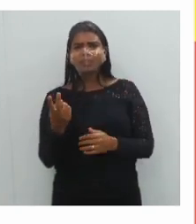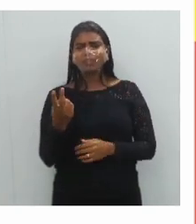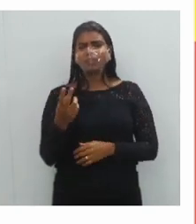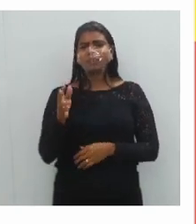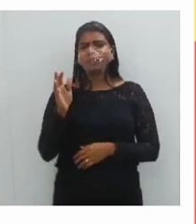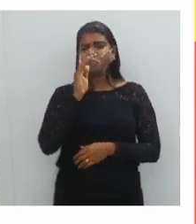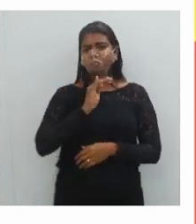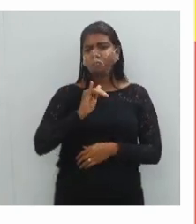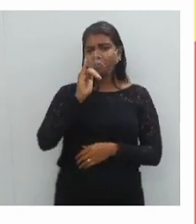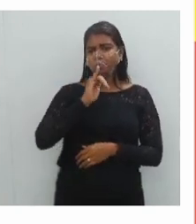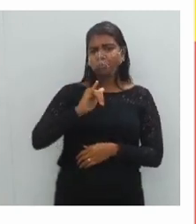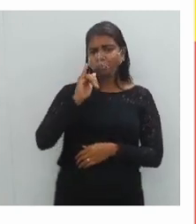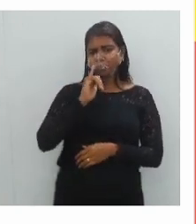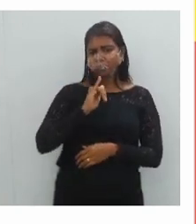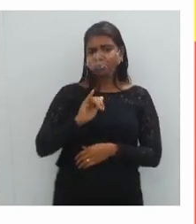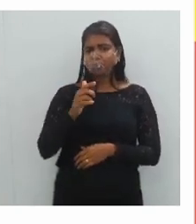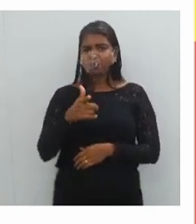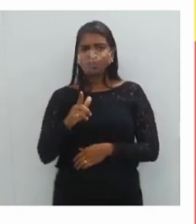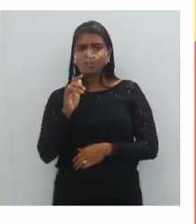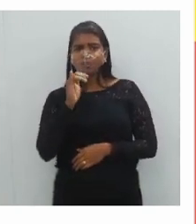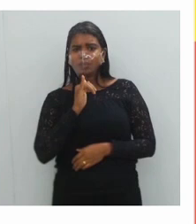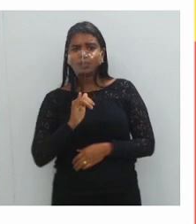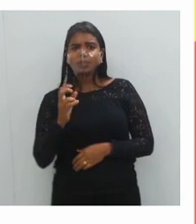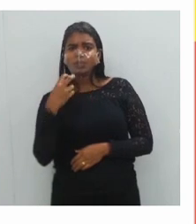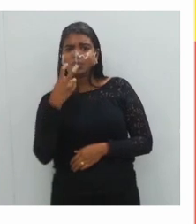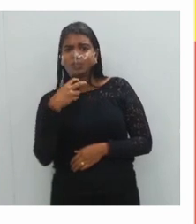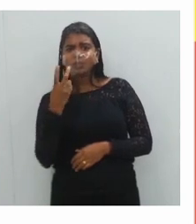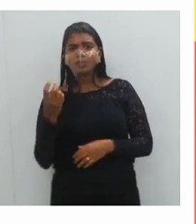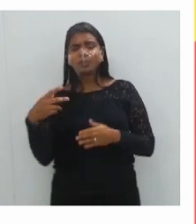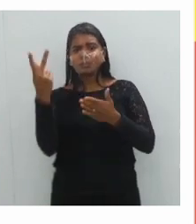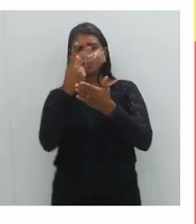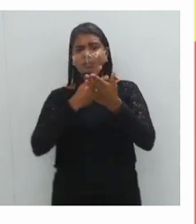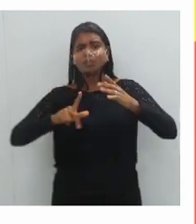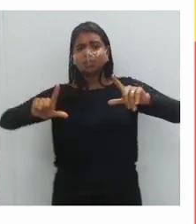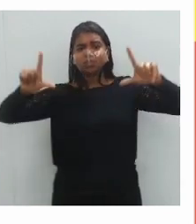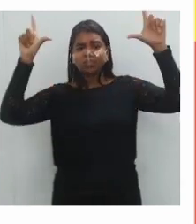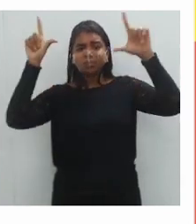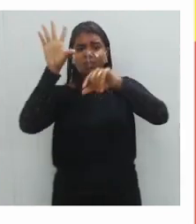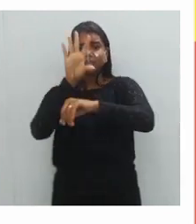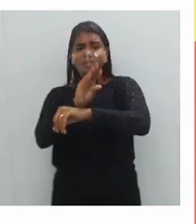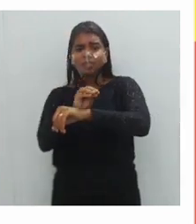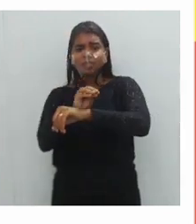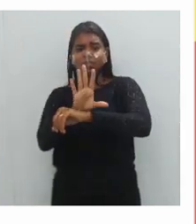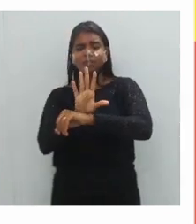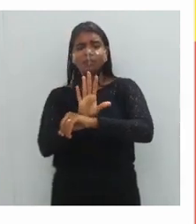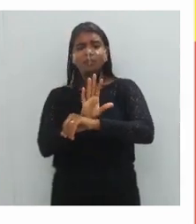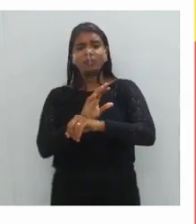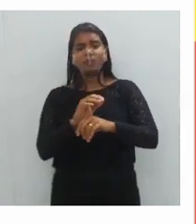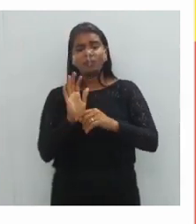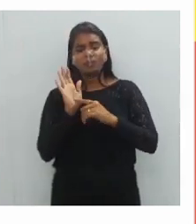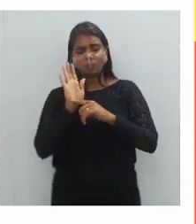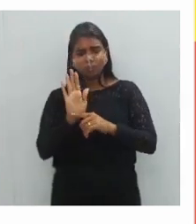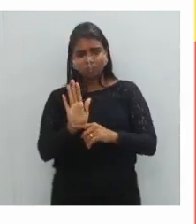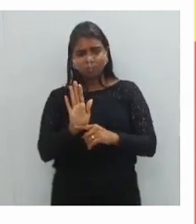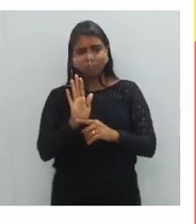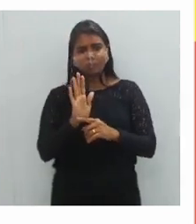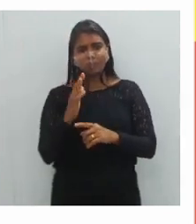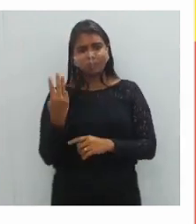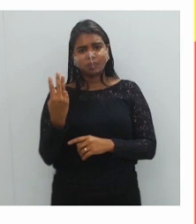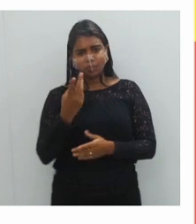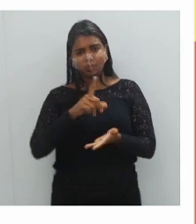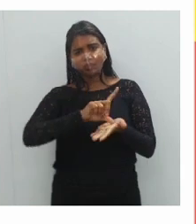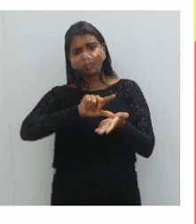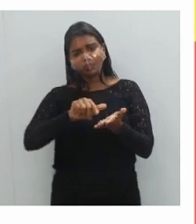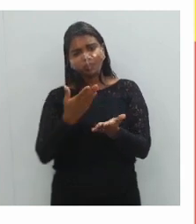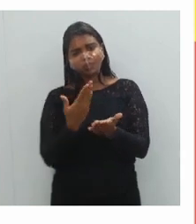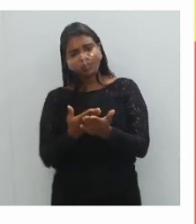verbais como dos elementos não verbais, ou seja, a imagem, tá? Essa é uma característica desses três gêneros que